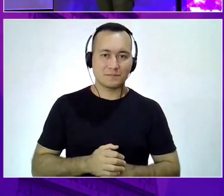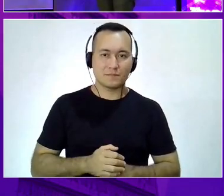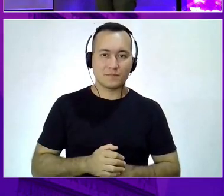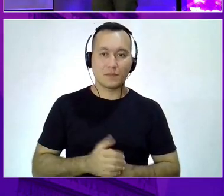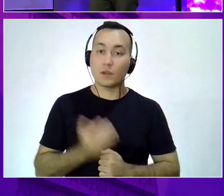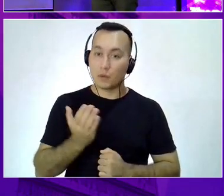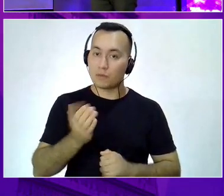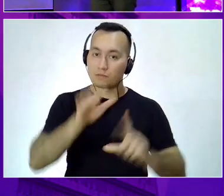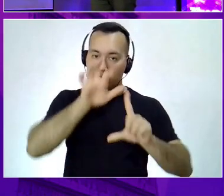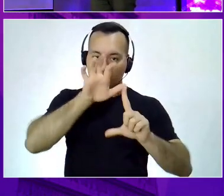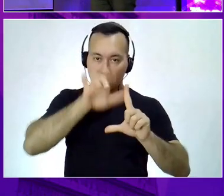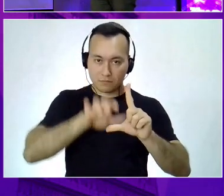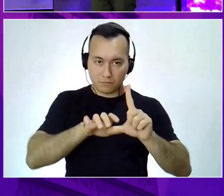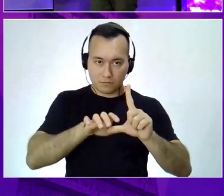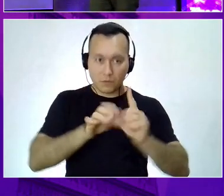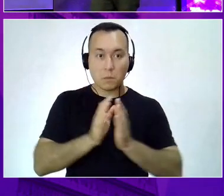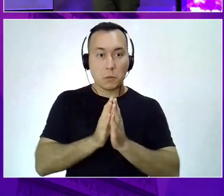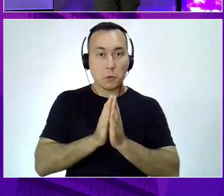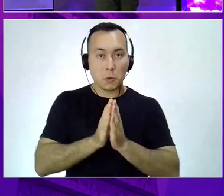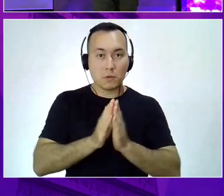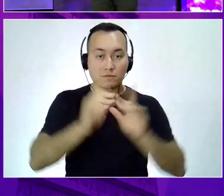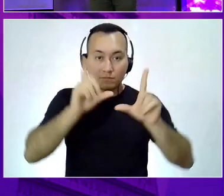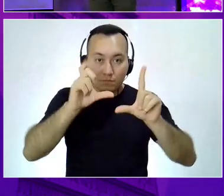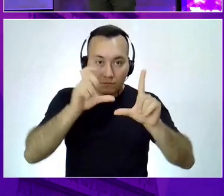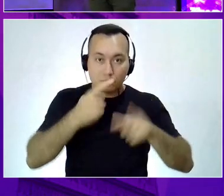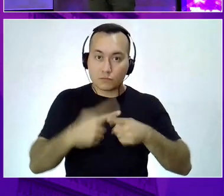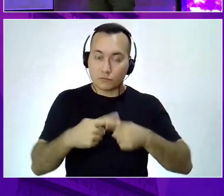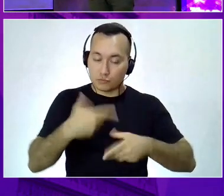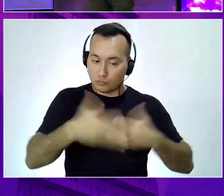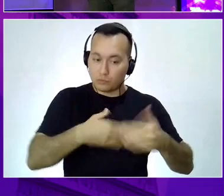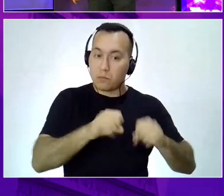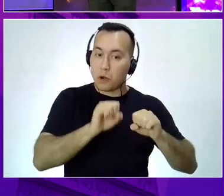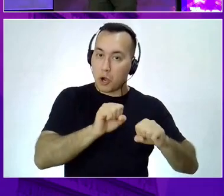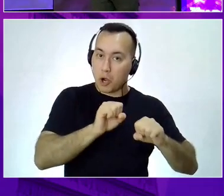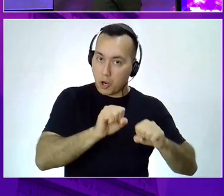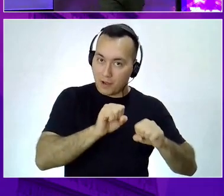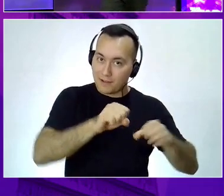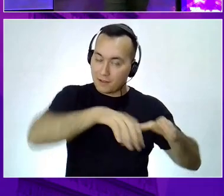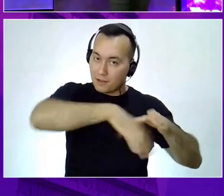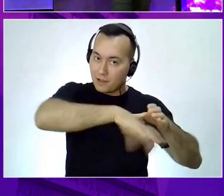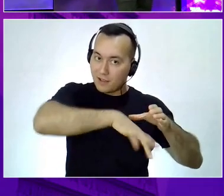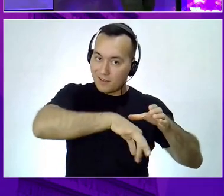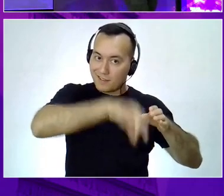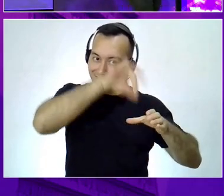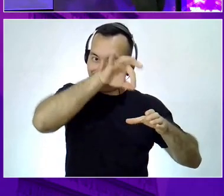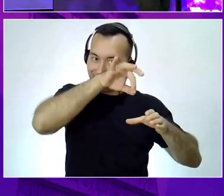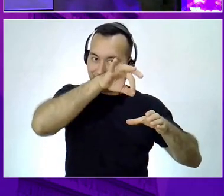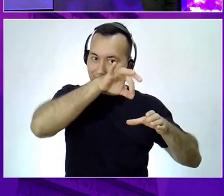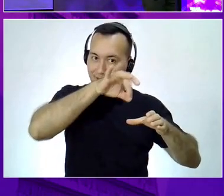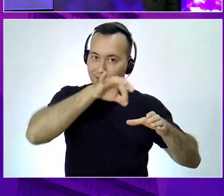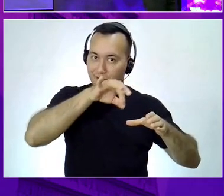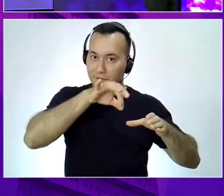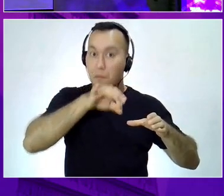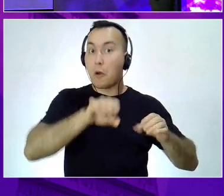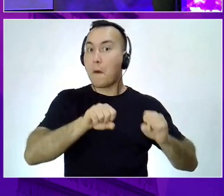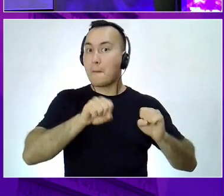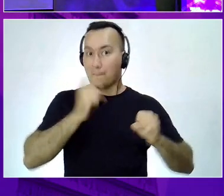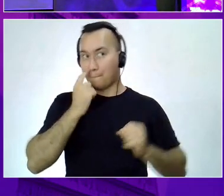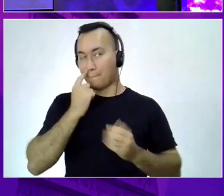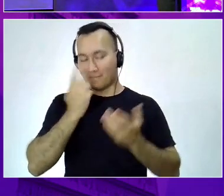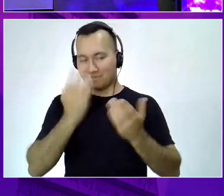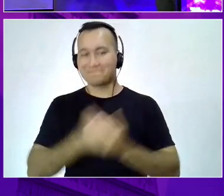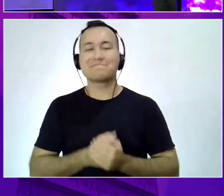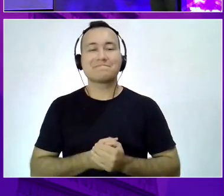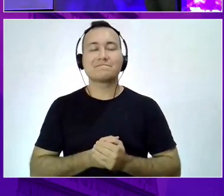tá? Então, prepara aí para QR Codar no final. Mas aqui tem uma pesquisa que